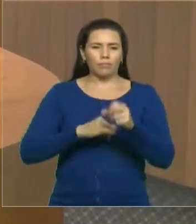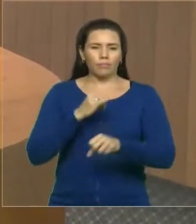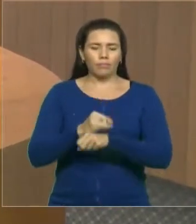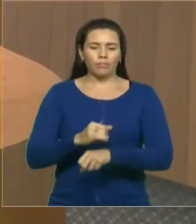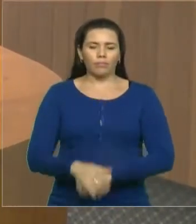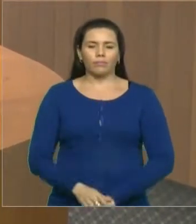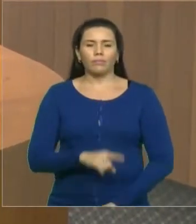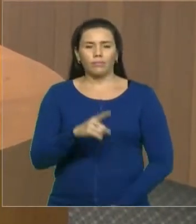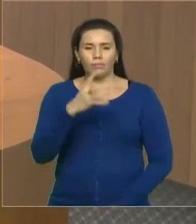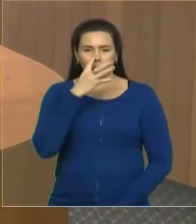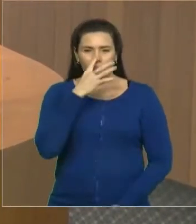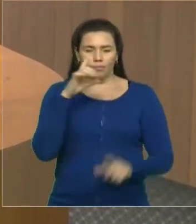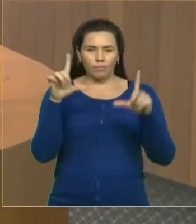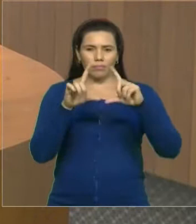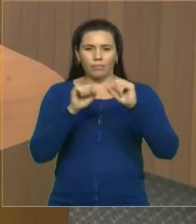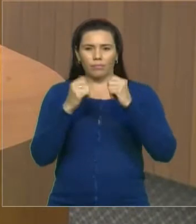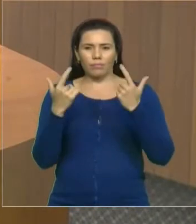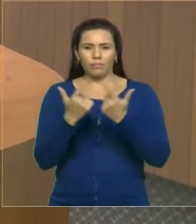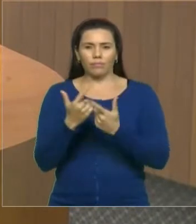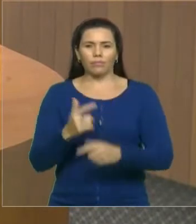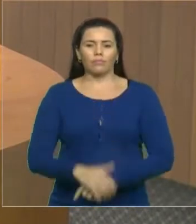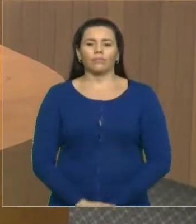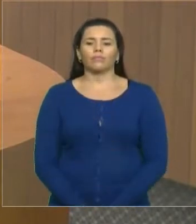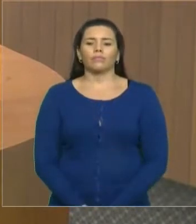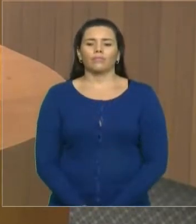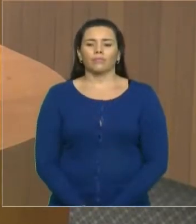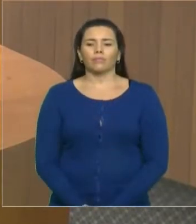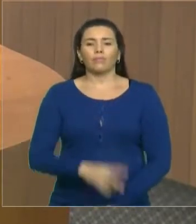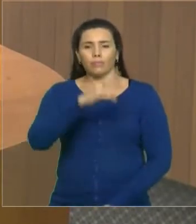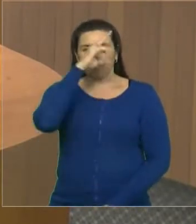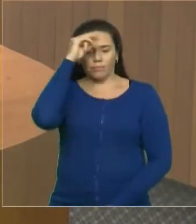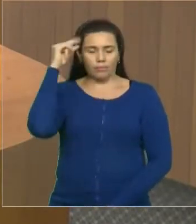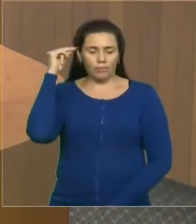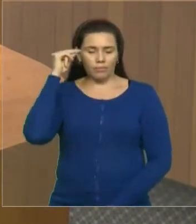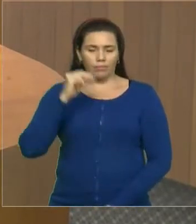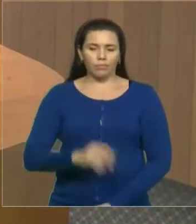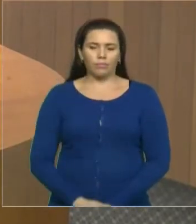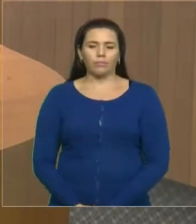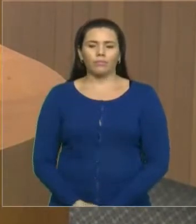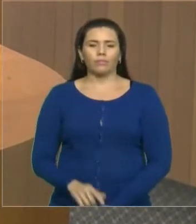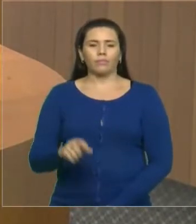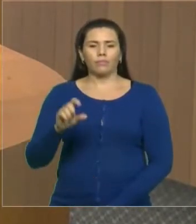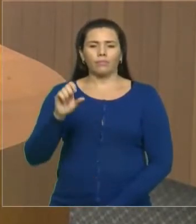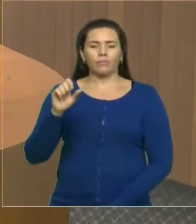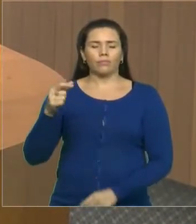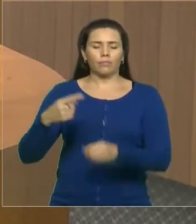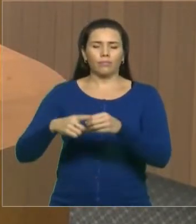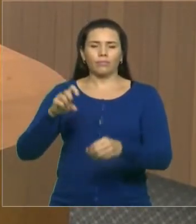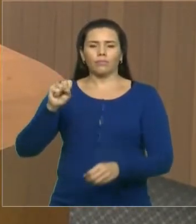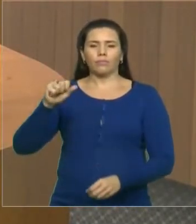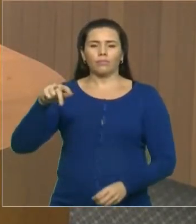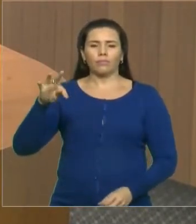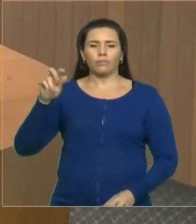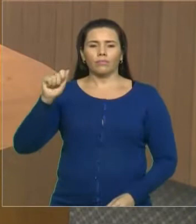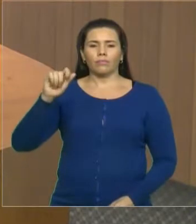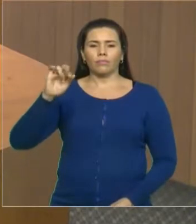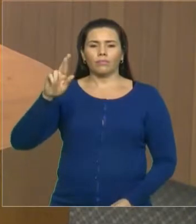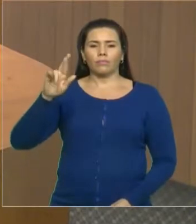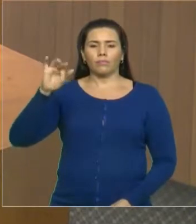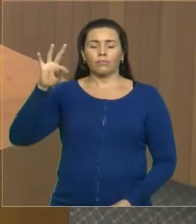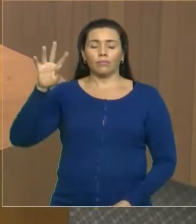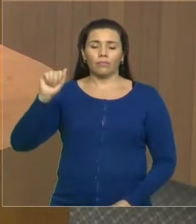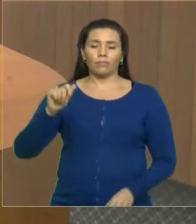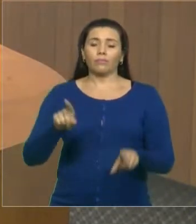pela TV Assembleia, cumprimentar o prefeito de Santa Rita, doutor Hilton Gonçalo, a prefeita de Bacabeira, a prefeita Fernanda Gonçalo, que